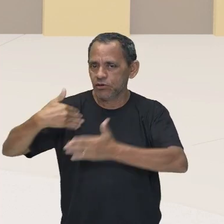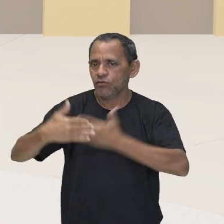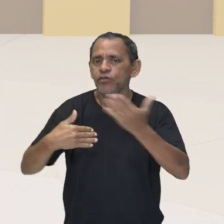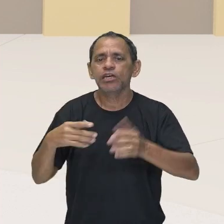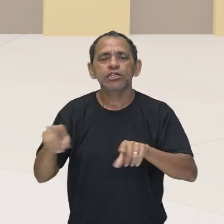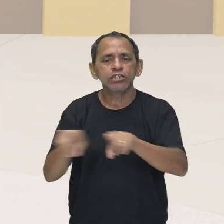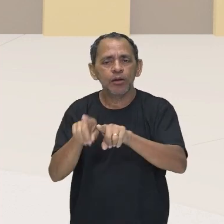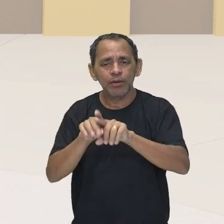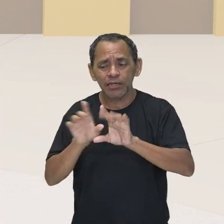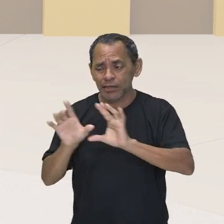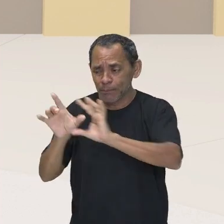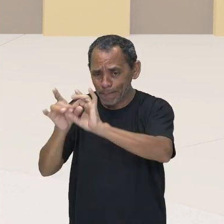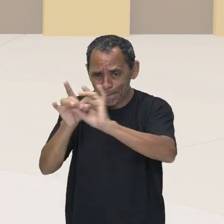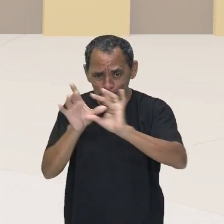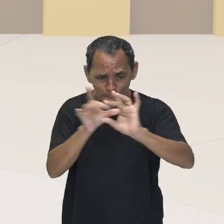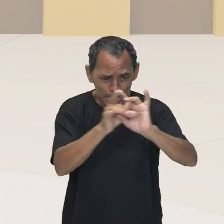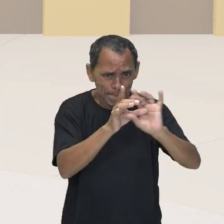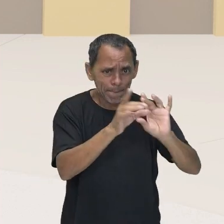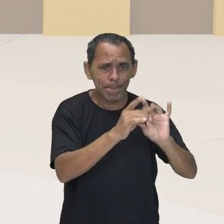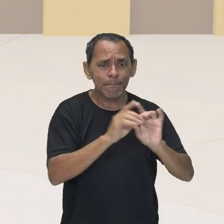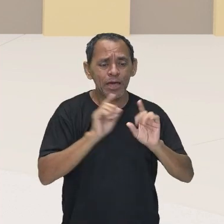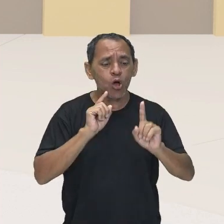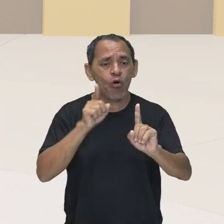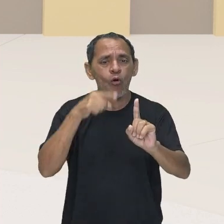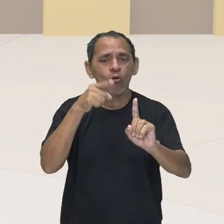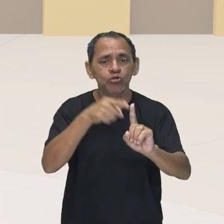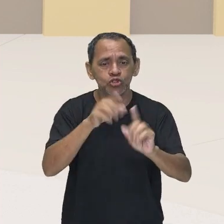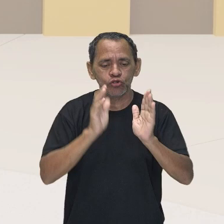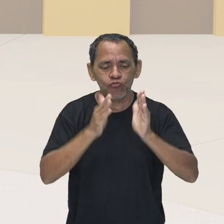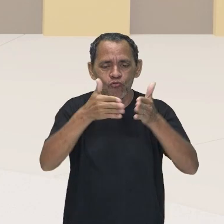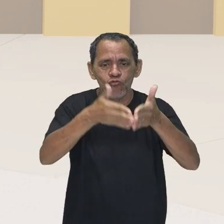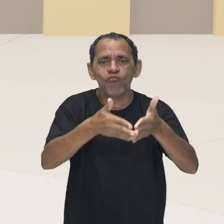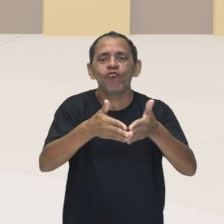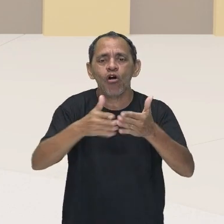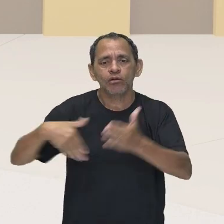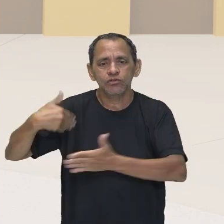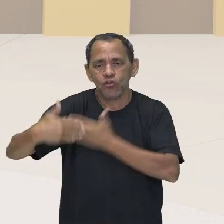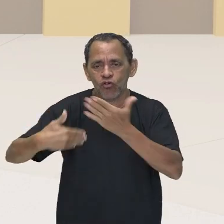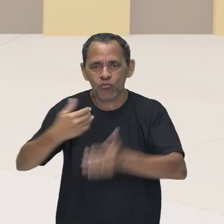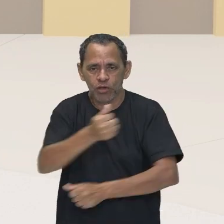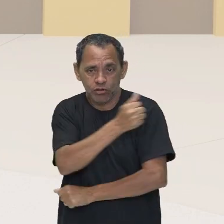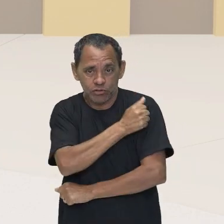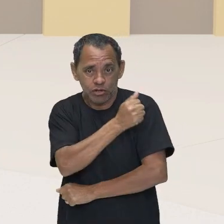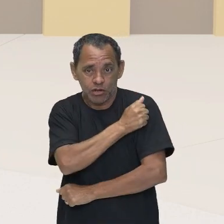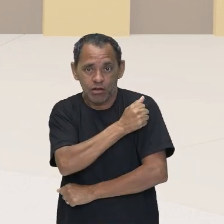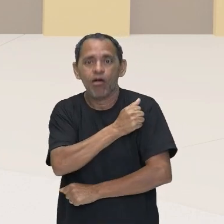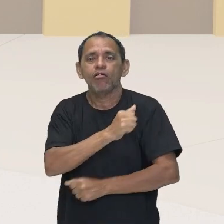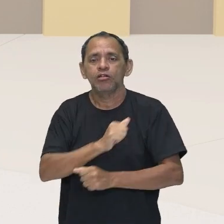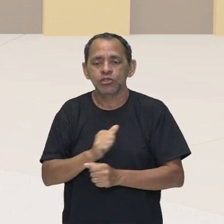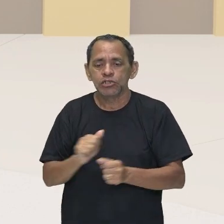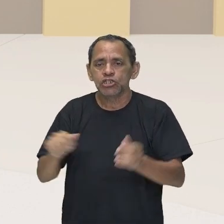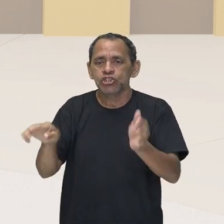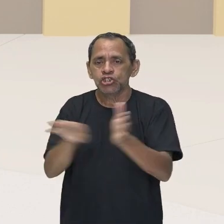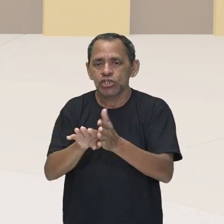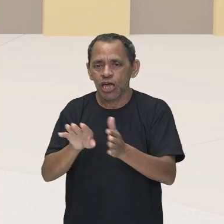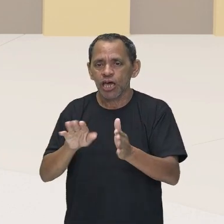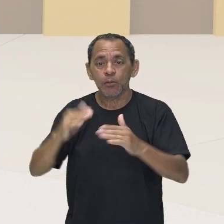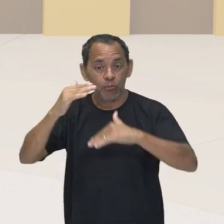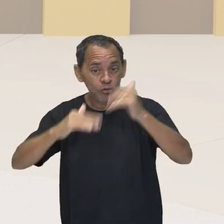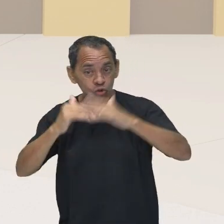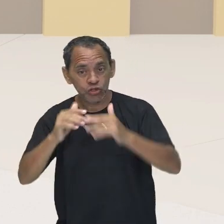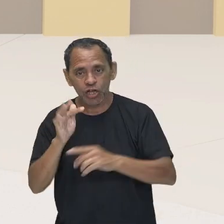linkadas com o objetivo de desenvolver os estudantes, para eles chegarem a ser